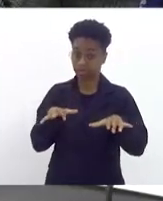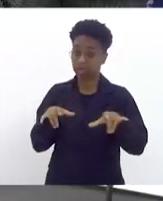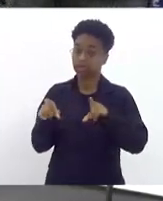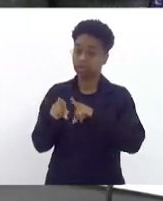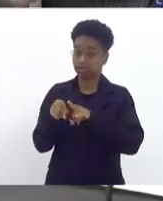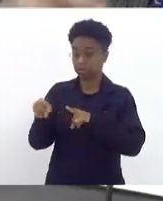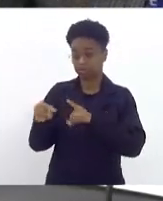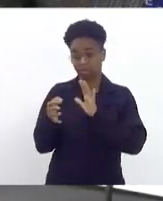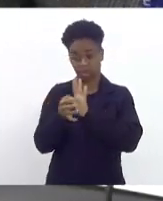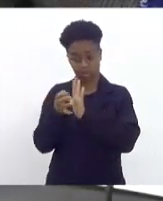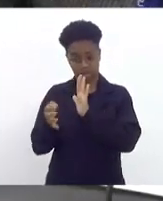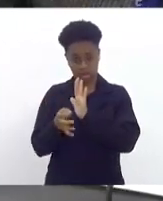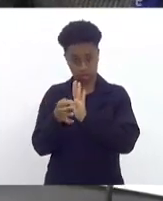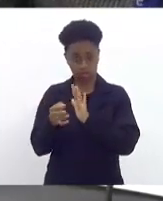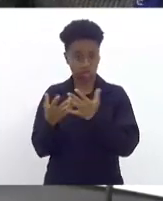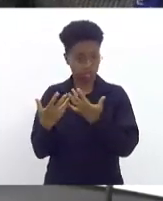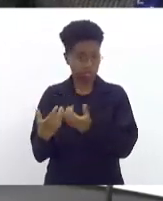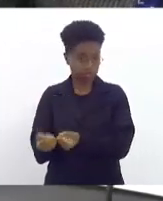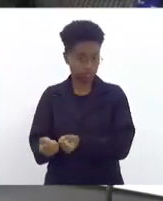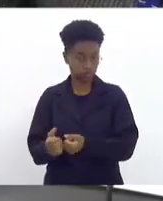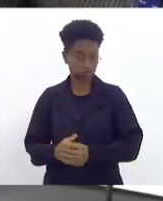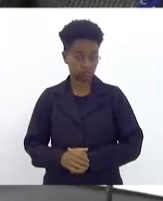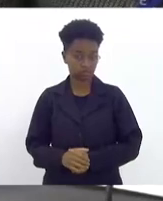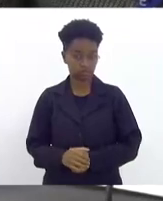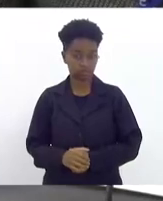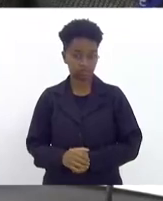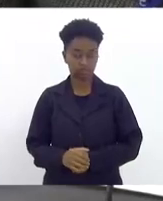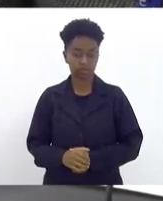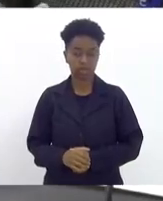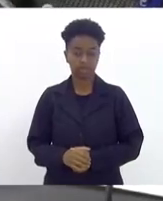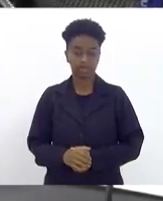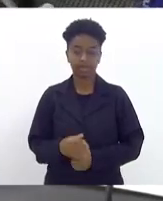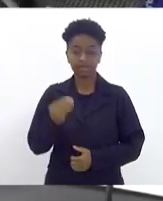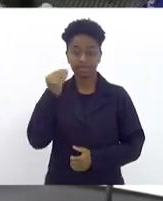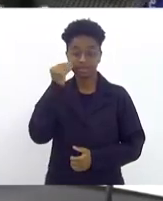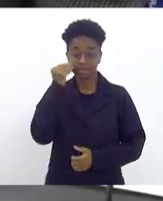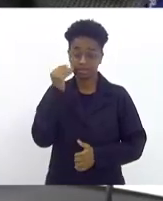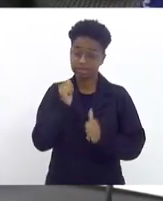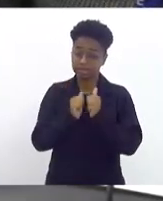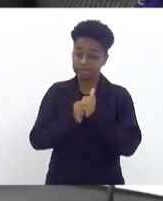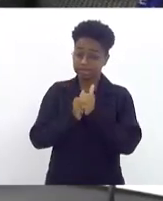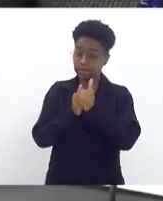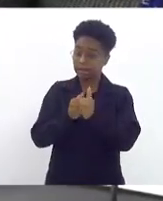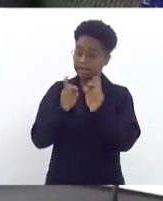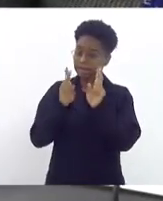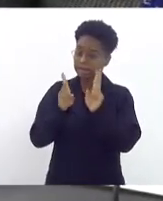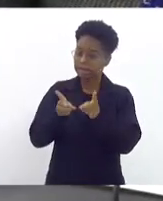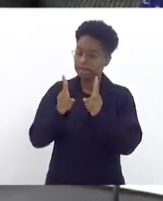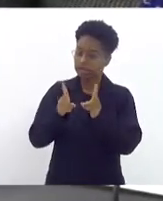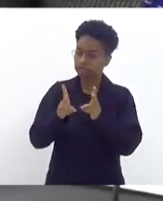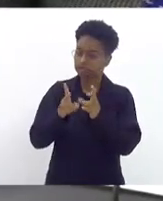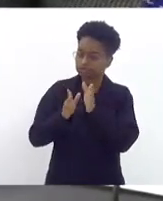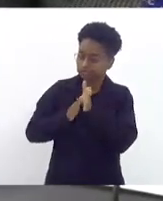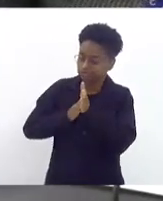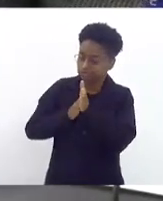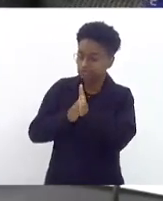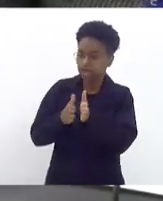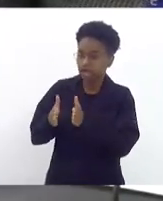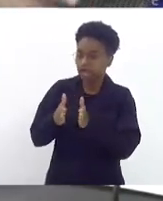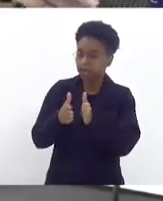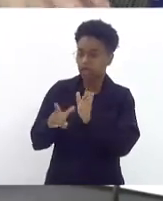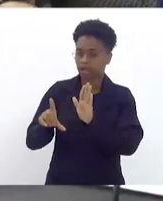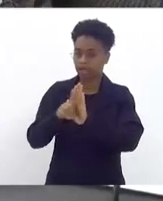agora pelo relator como o voto da relatoria também seguisse a o mesmo tom da Lei e